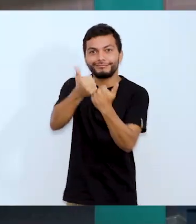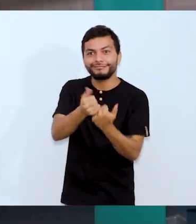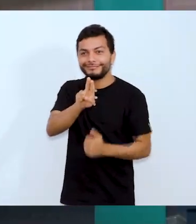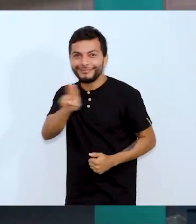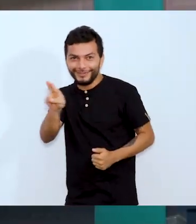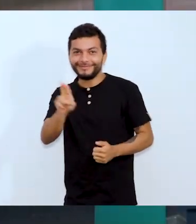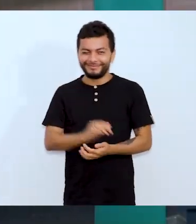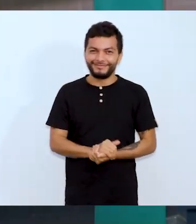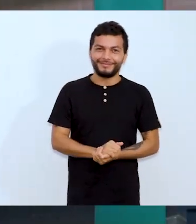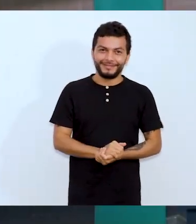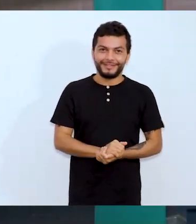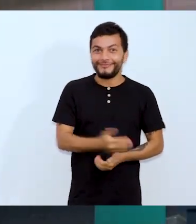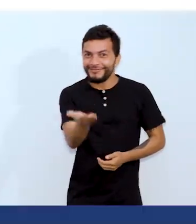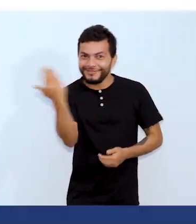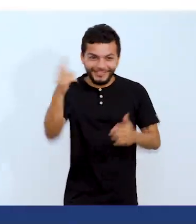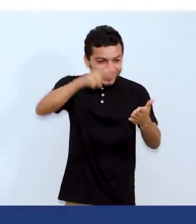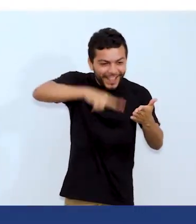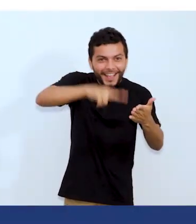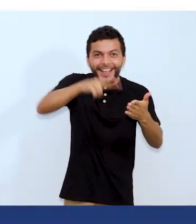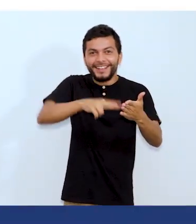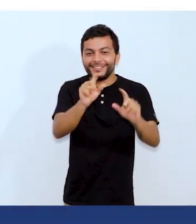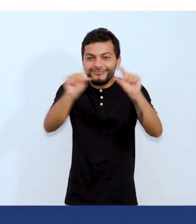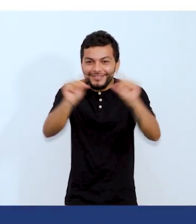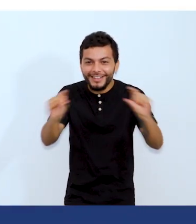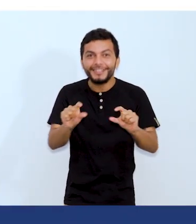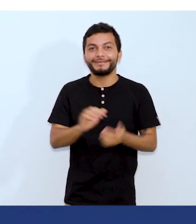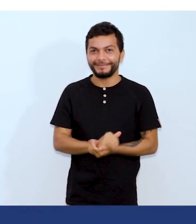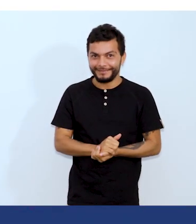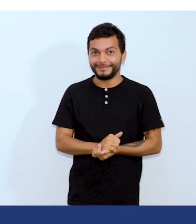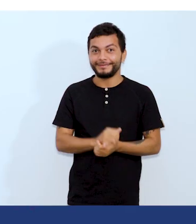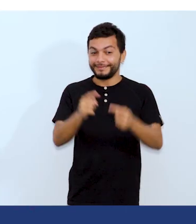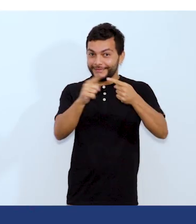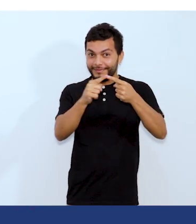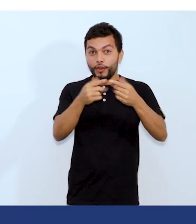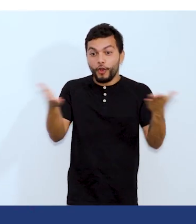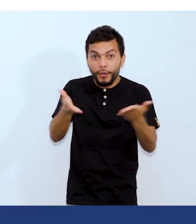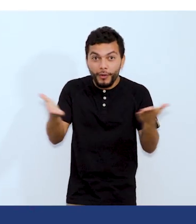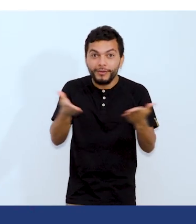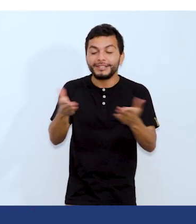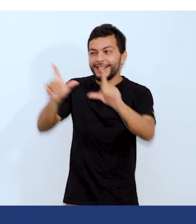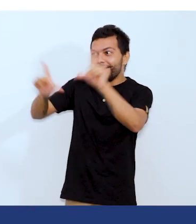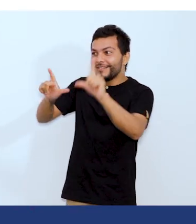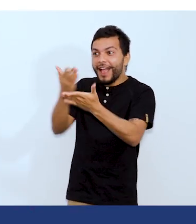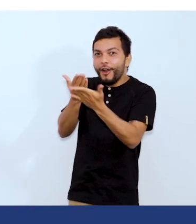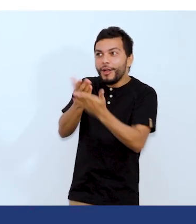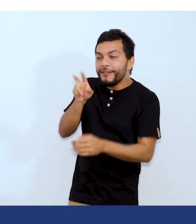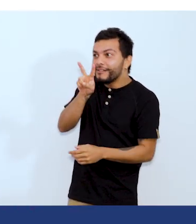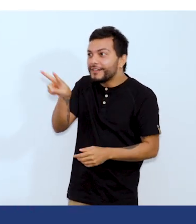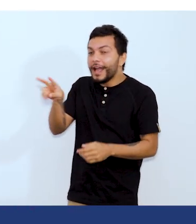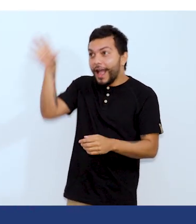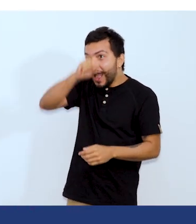nome. Vamos lá para a leitura dessas orações. Hoje eu assisti às aulas na TV e